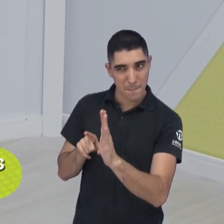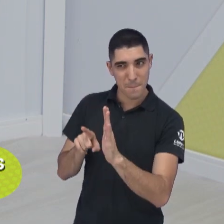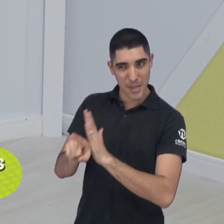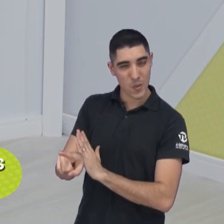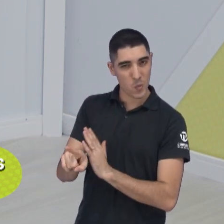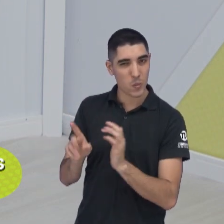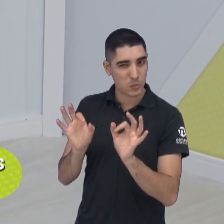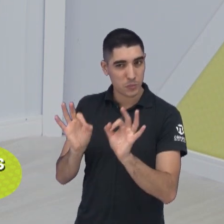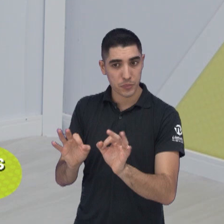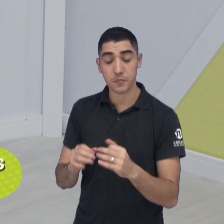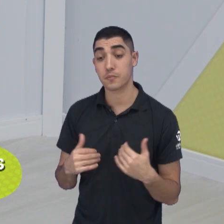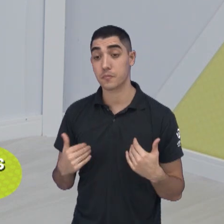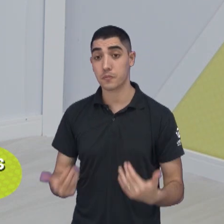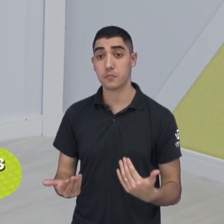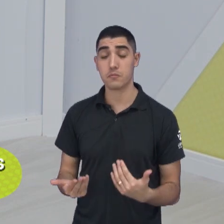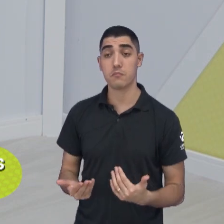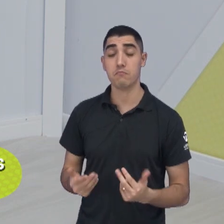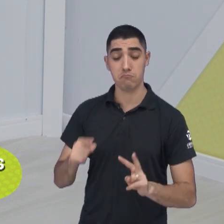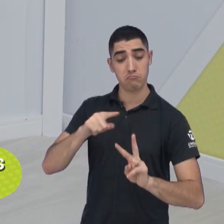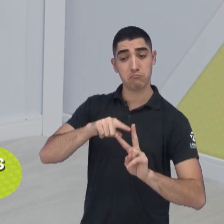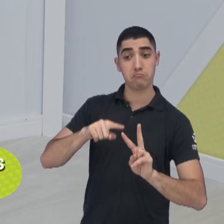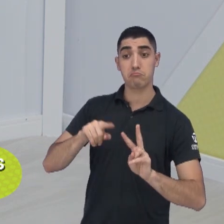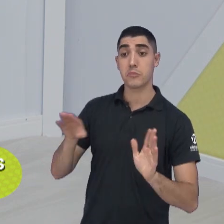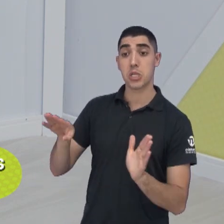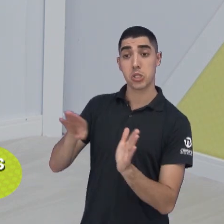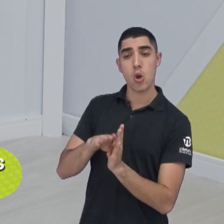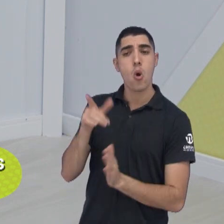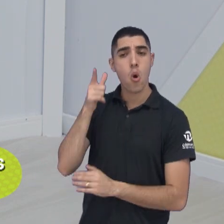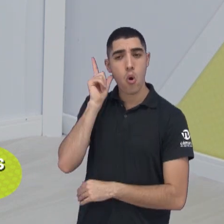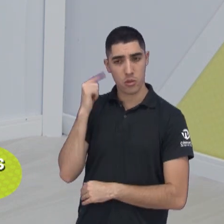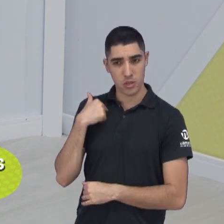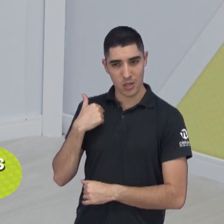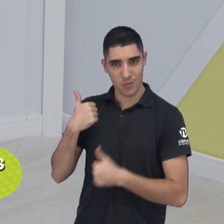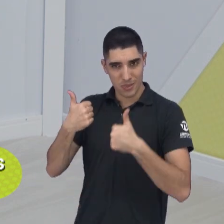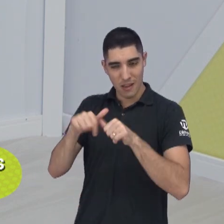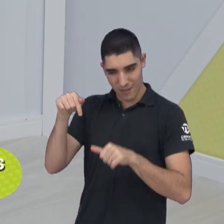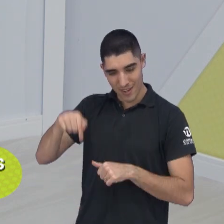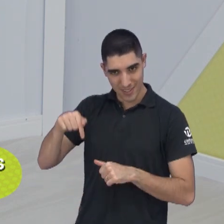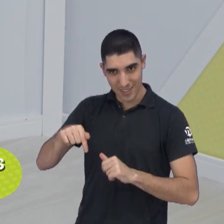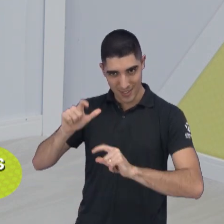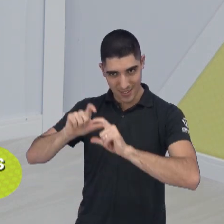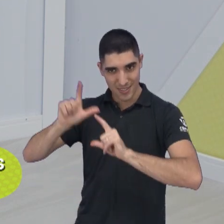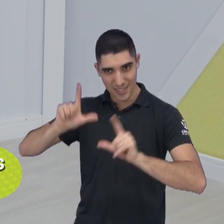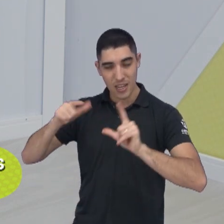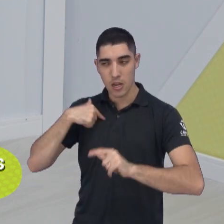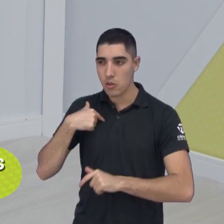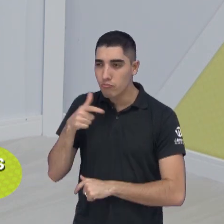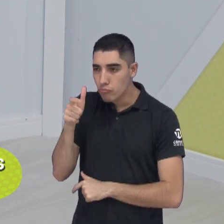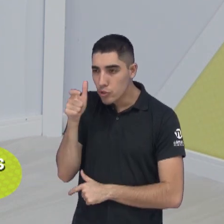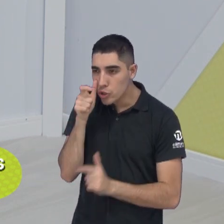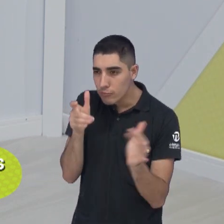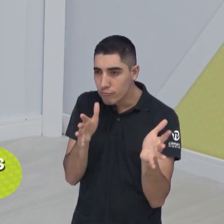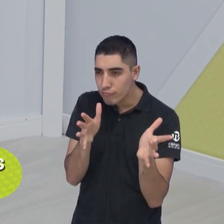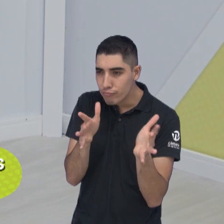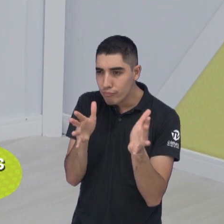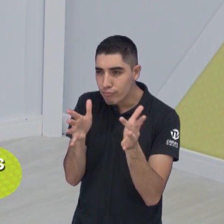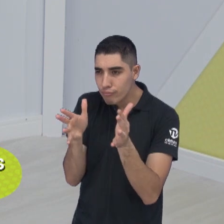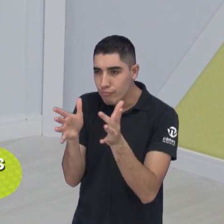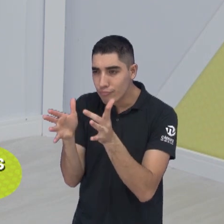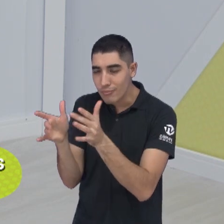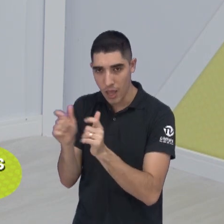na coletiva. Apresentados, Brunão, acompanhei ontem aqui da redação, na íntegra, a coletiva de